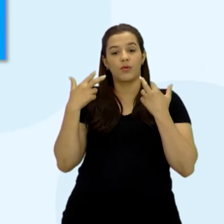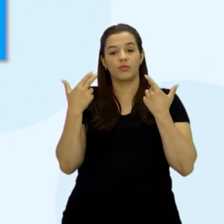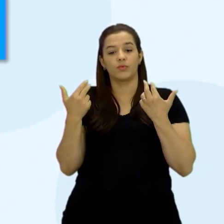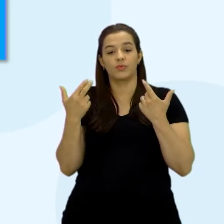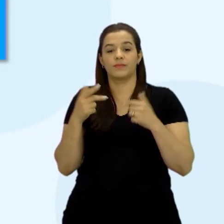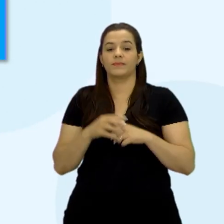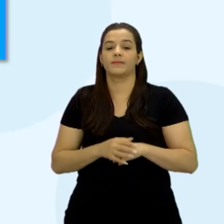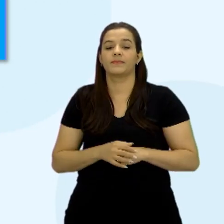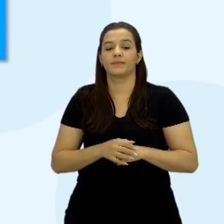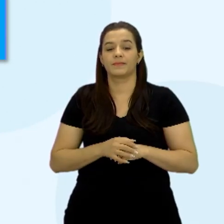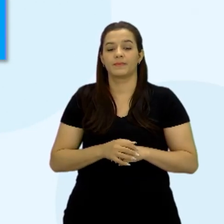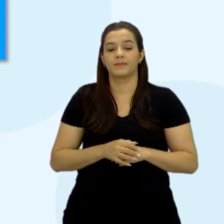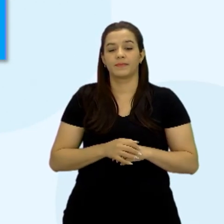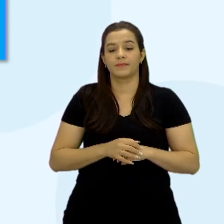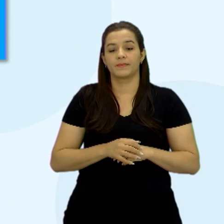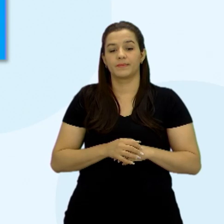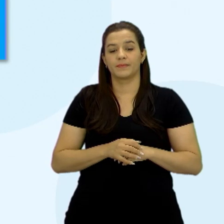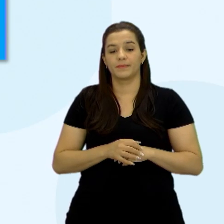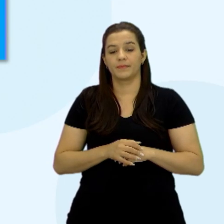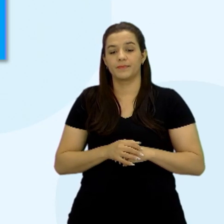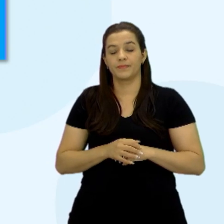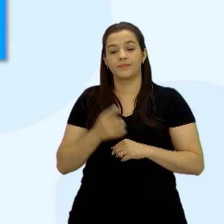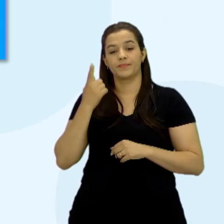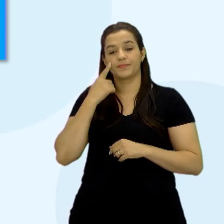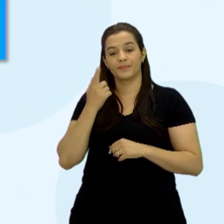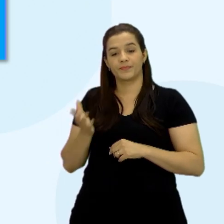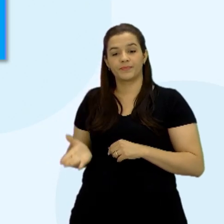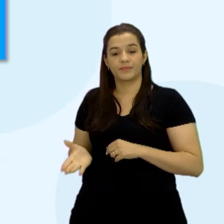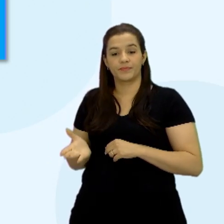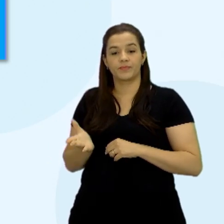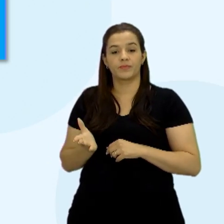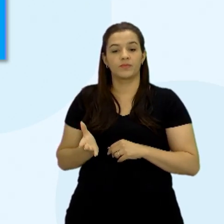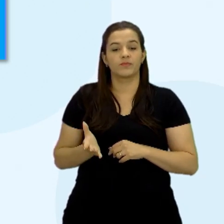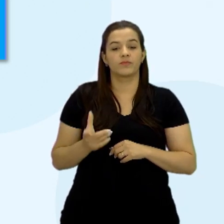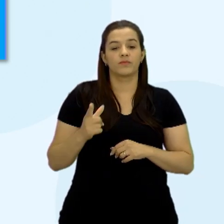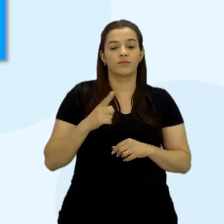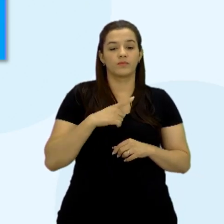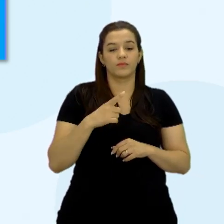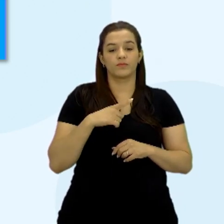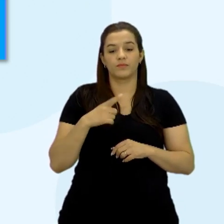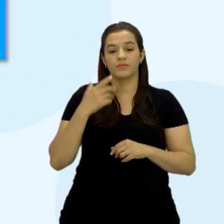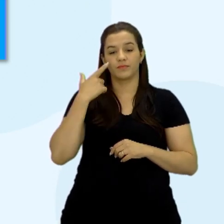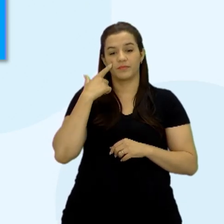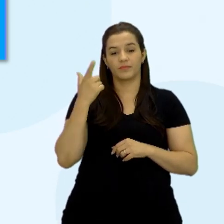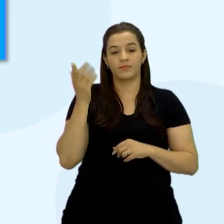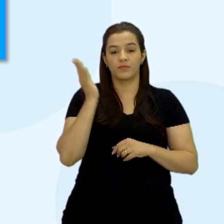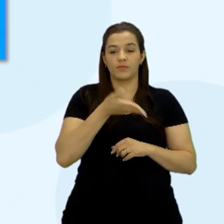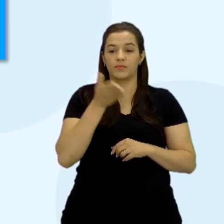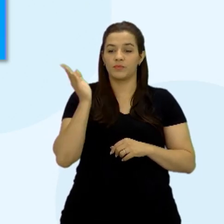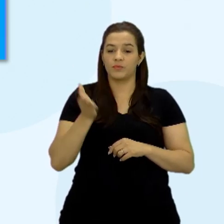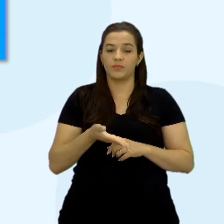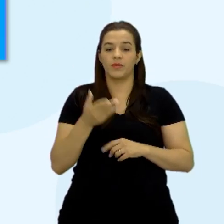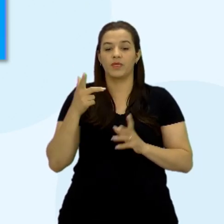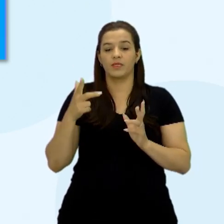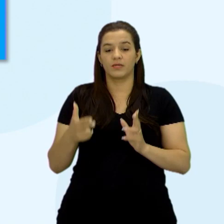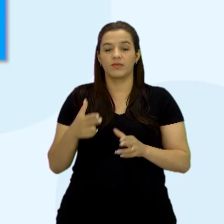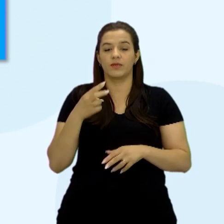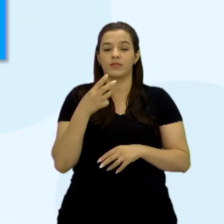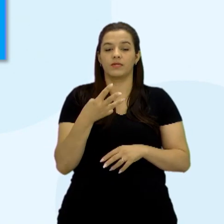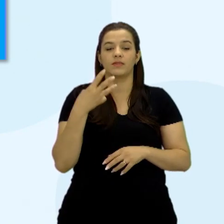ó. Dividido por 2. Então, vou tirar esse 2 aqui com esse 2, né? Que vai ser igual